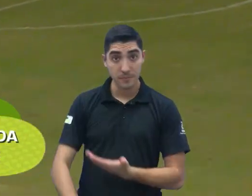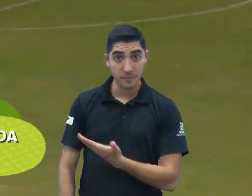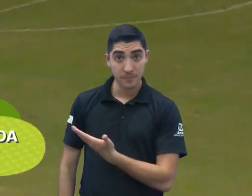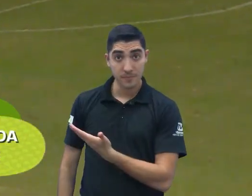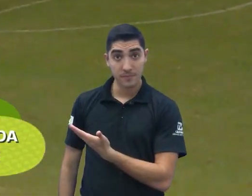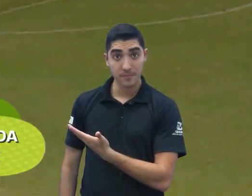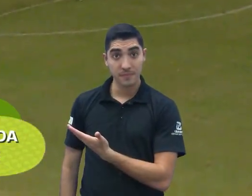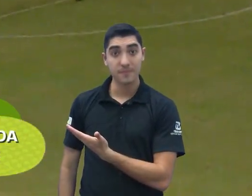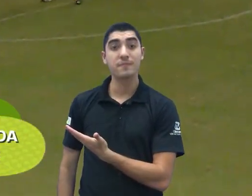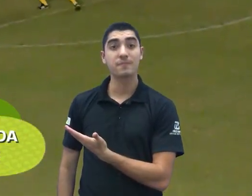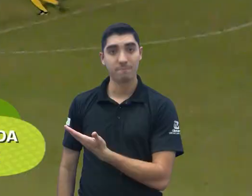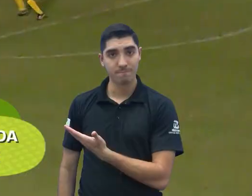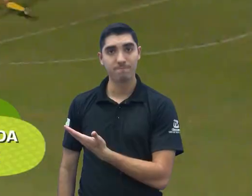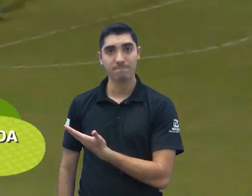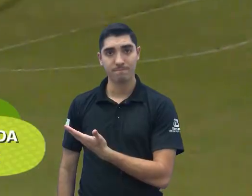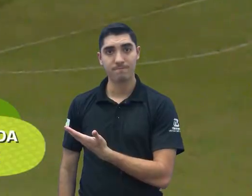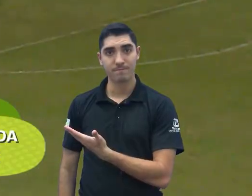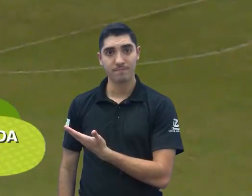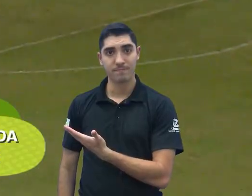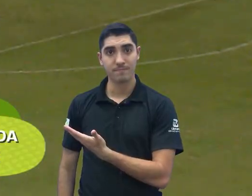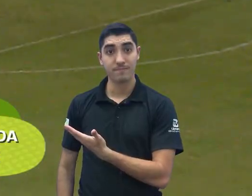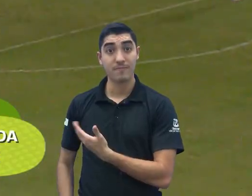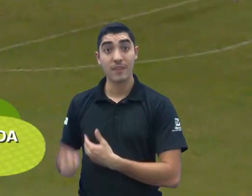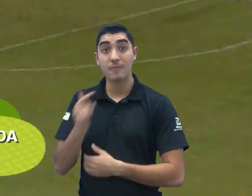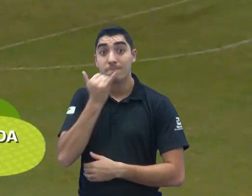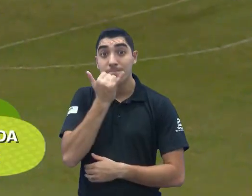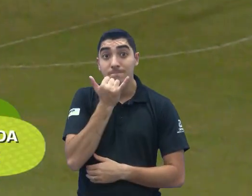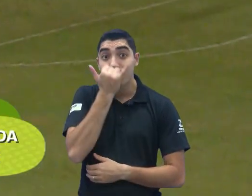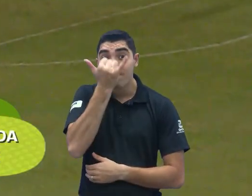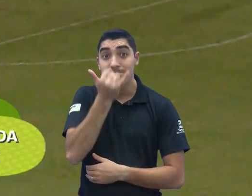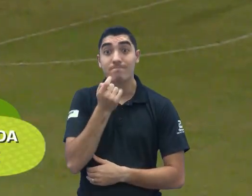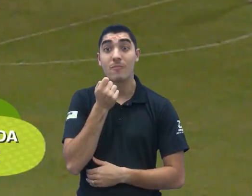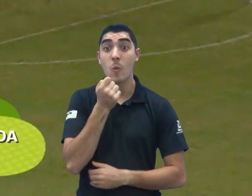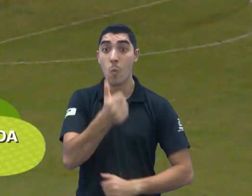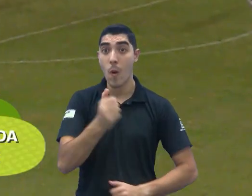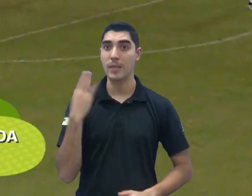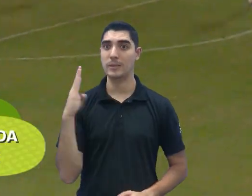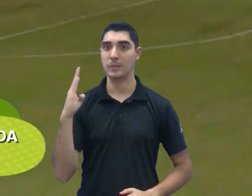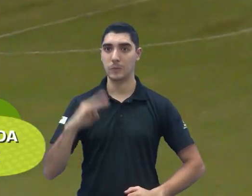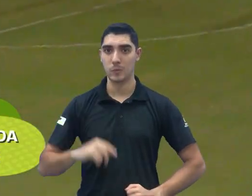a zaga do time carioca quase fez lambança.